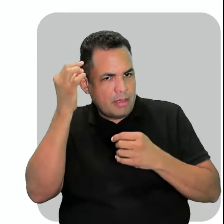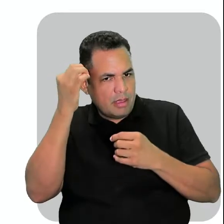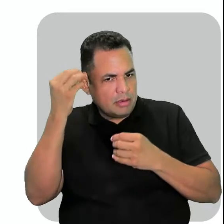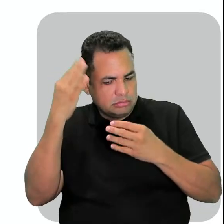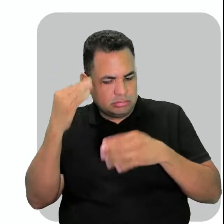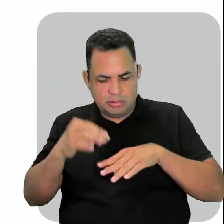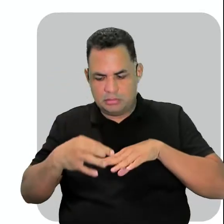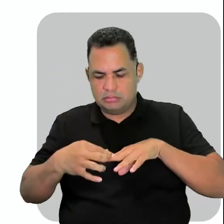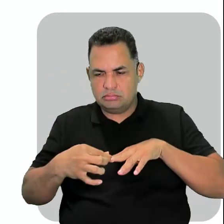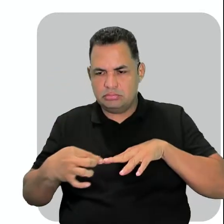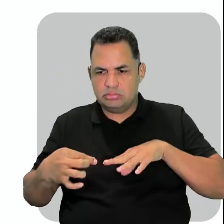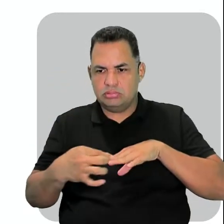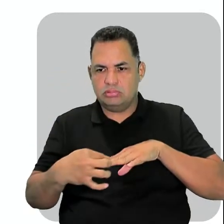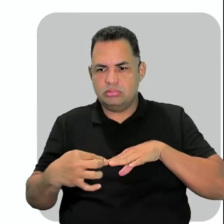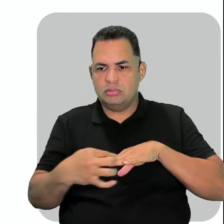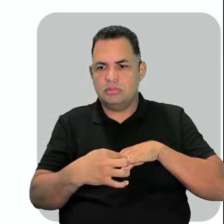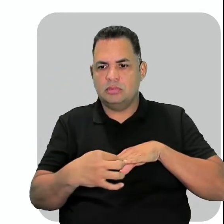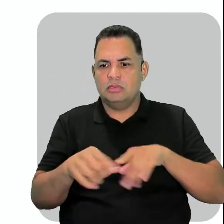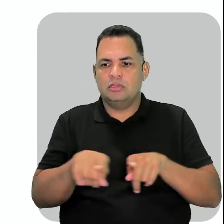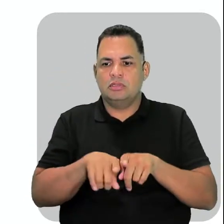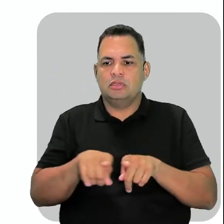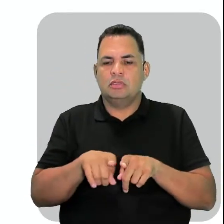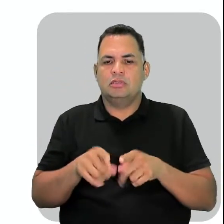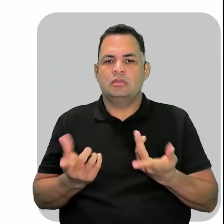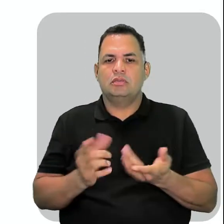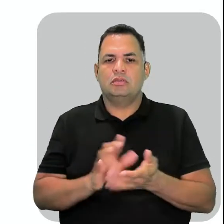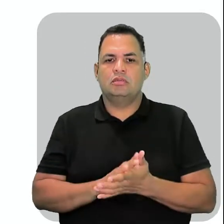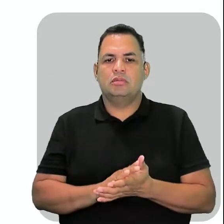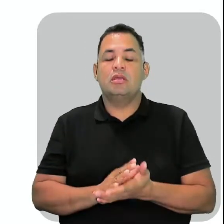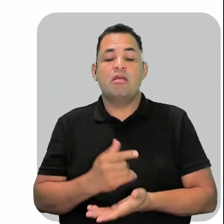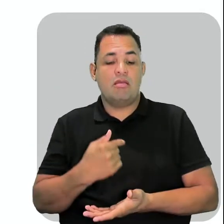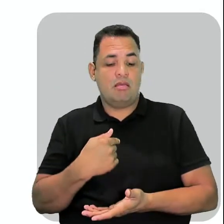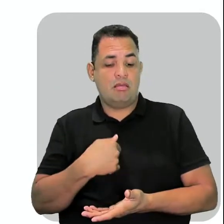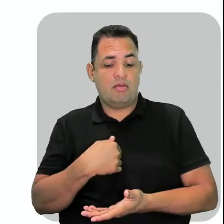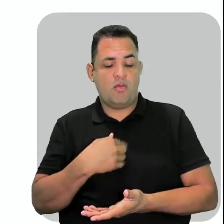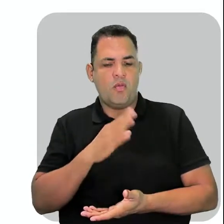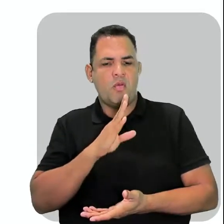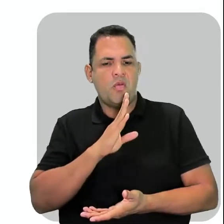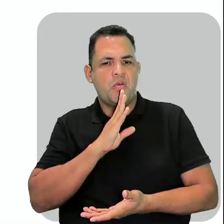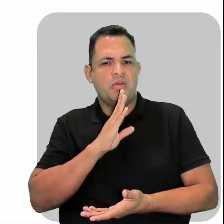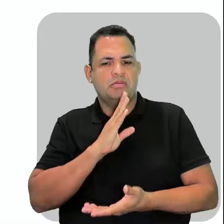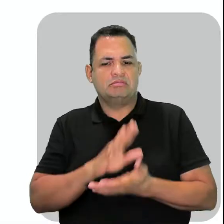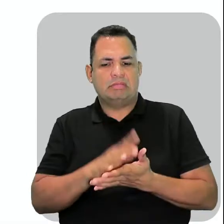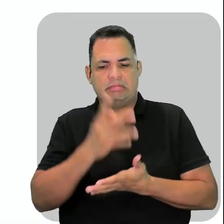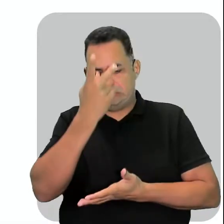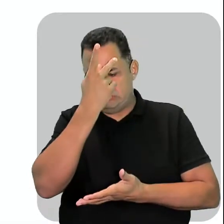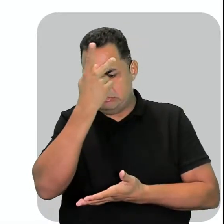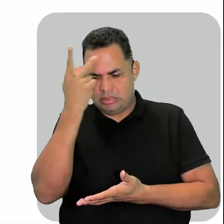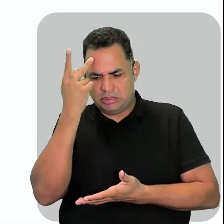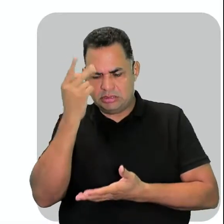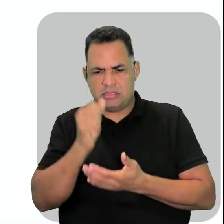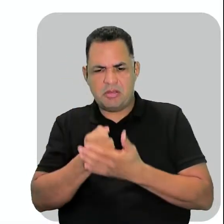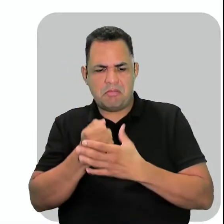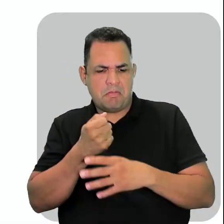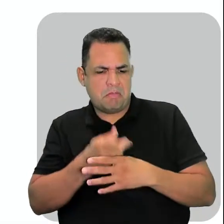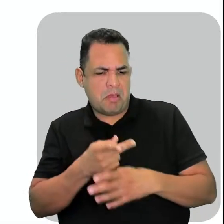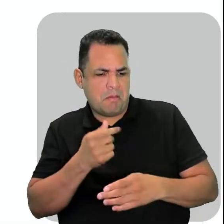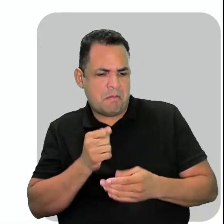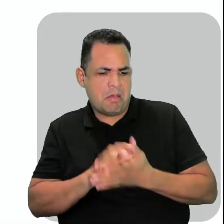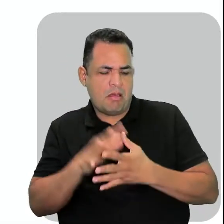das unhas. Eu conheço muitas pessoas que gastam rios de dinheiro comprando